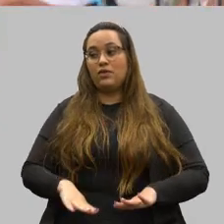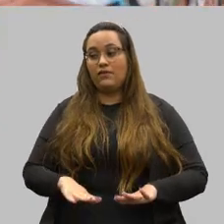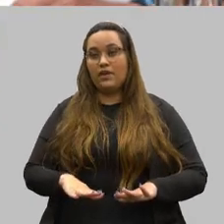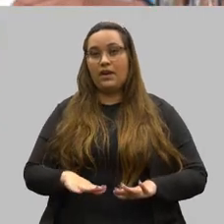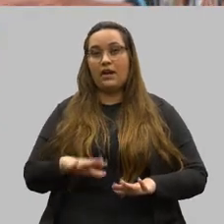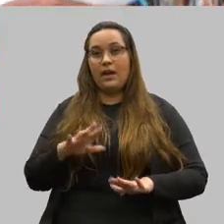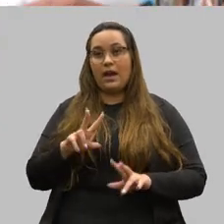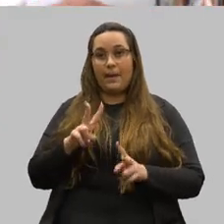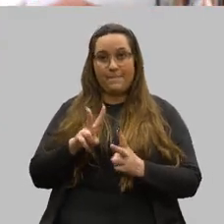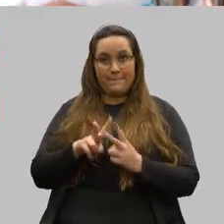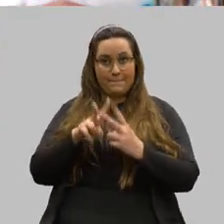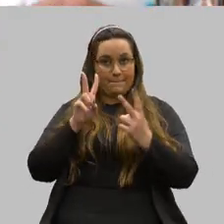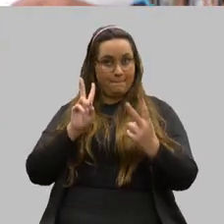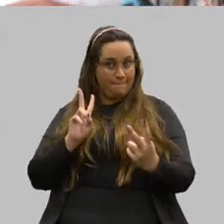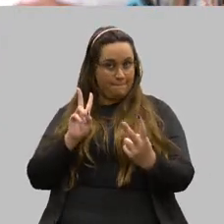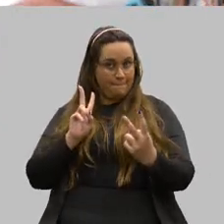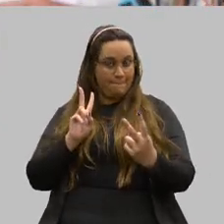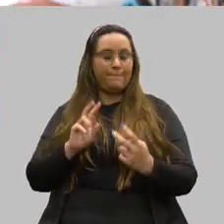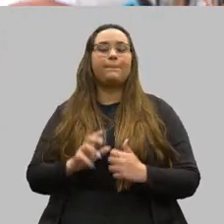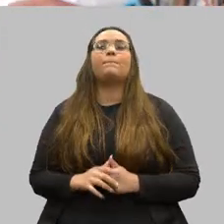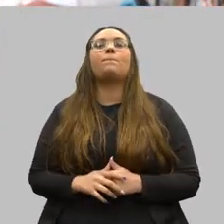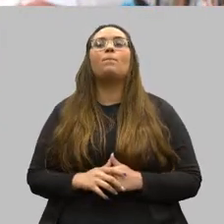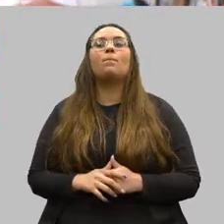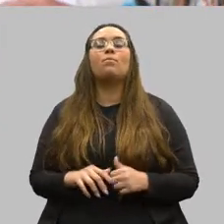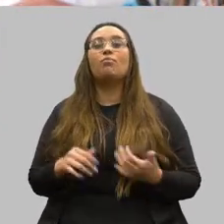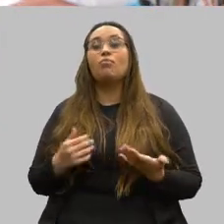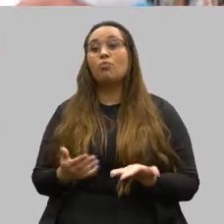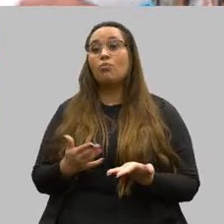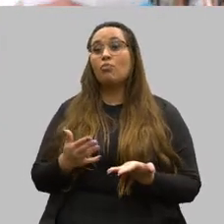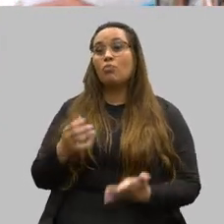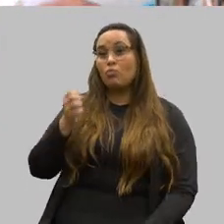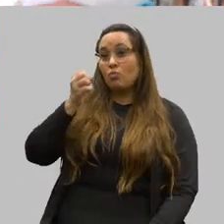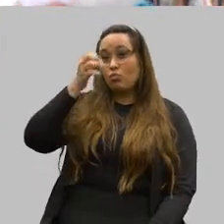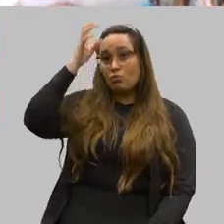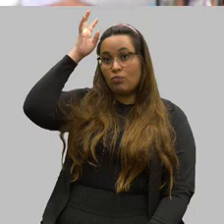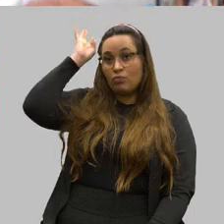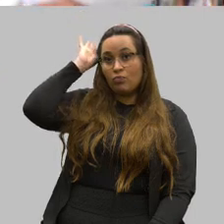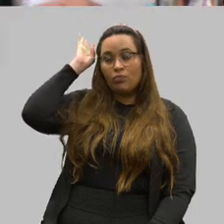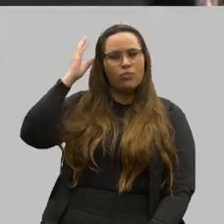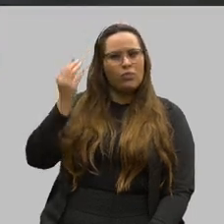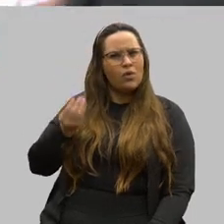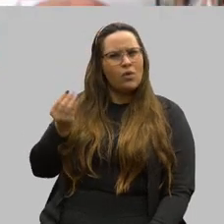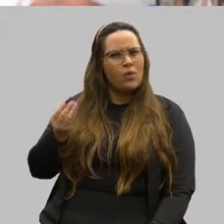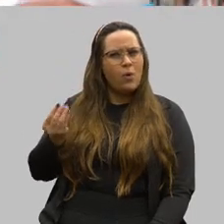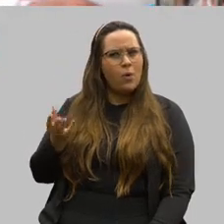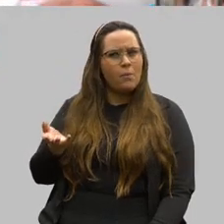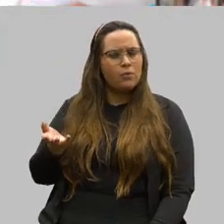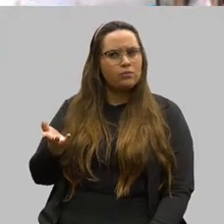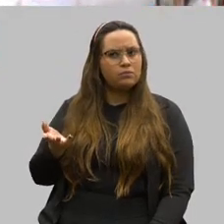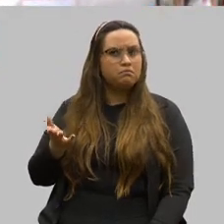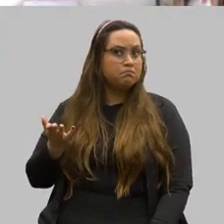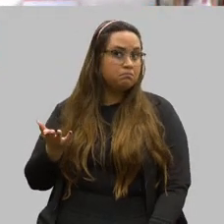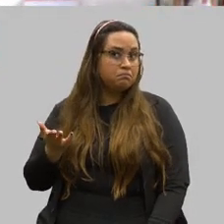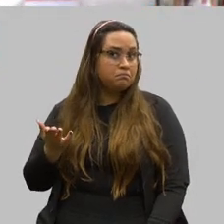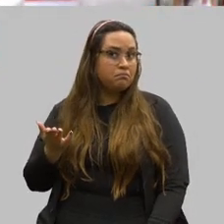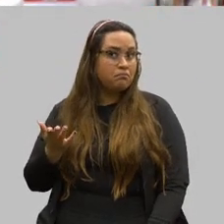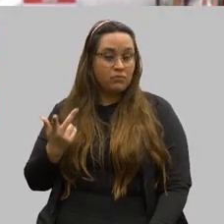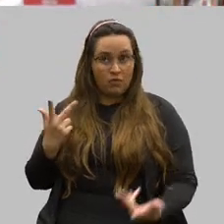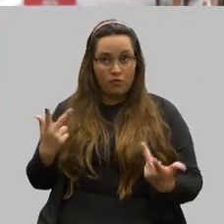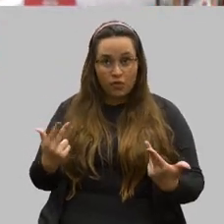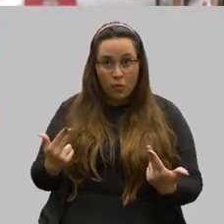teletrabalho e aos militares do bombeiro como é que ficou essa situação eh o procedimento foi